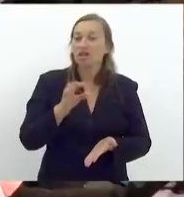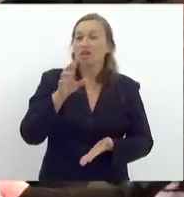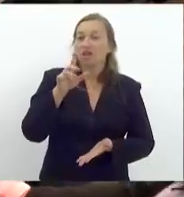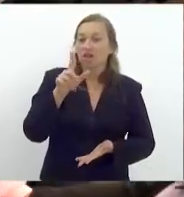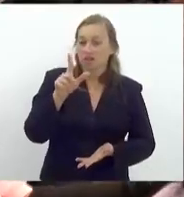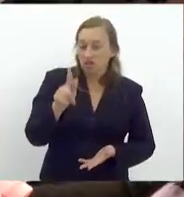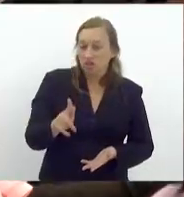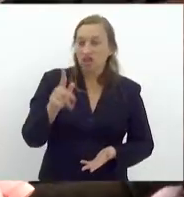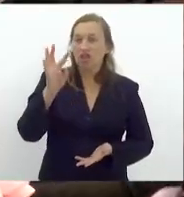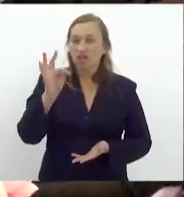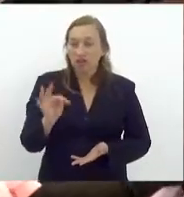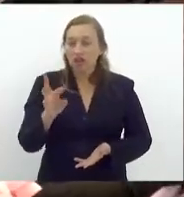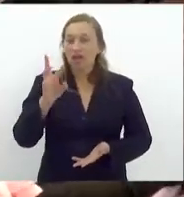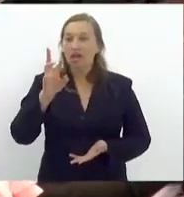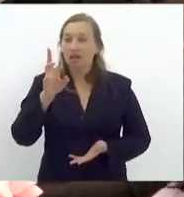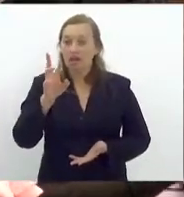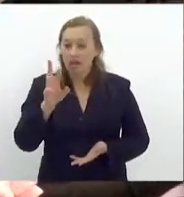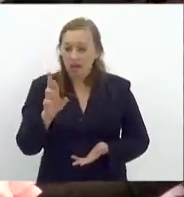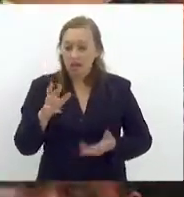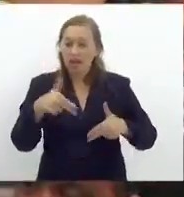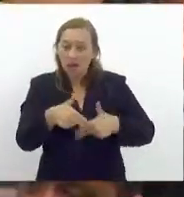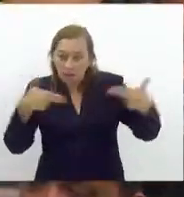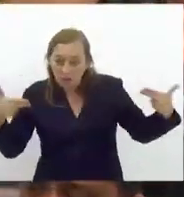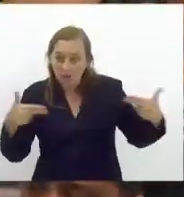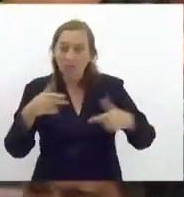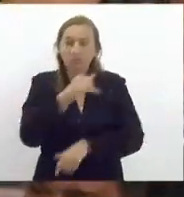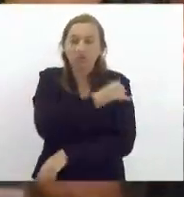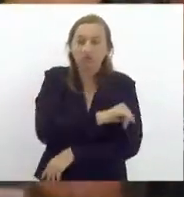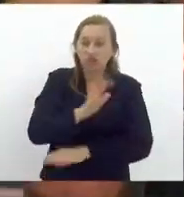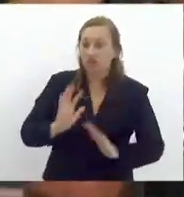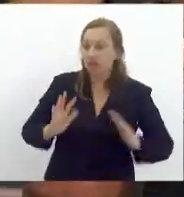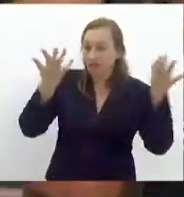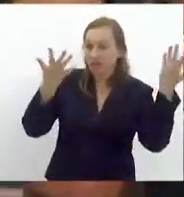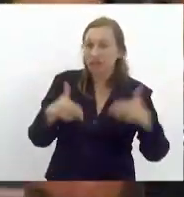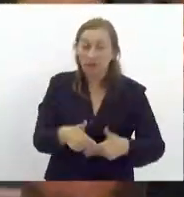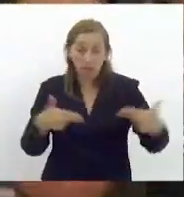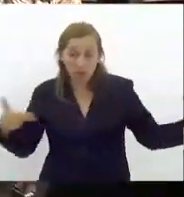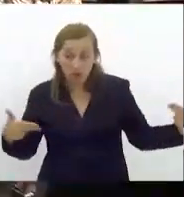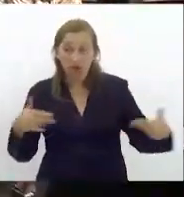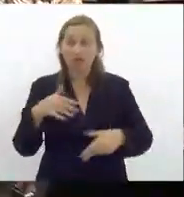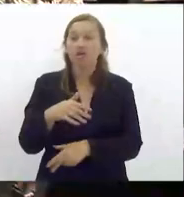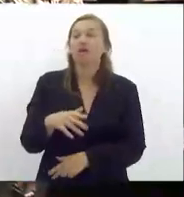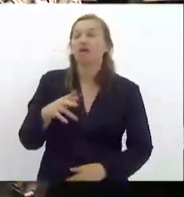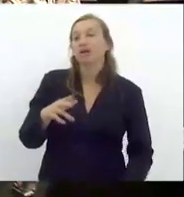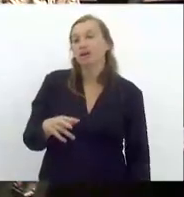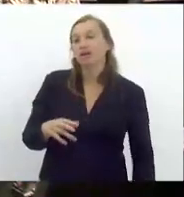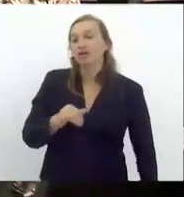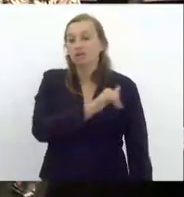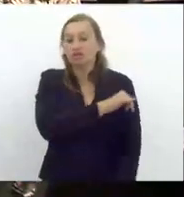hop do Rio de Janeiro e vivo hip hop RJ muito obrigada ni